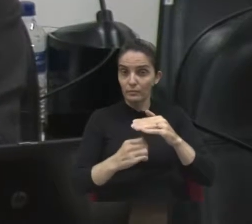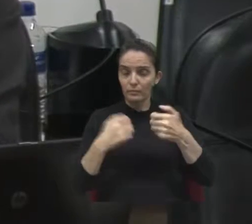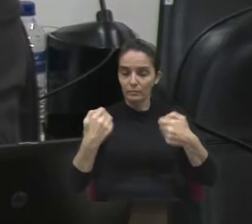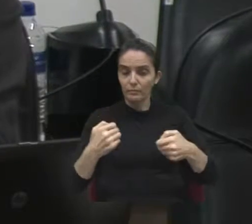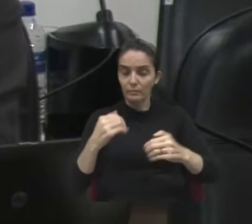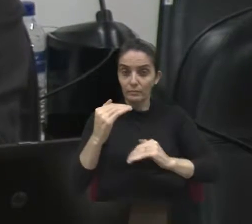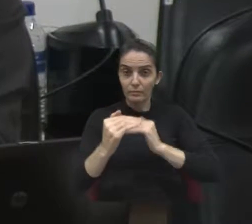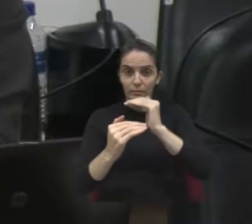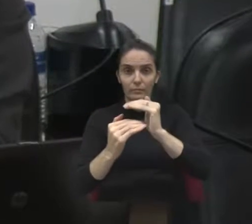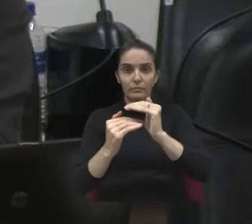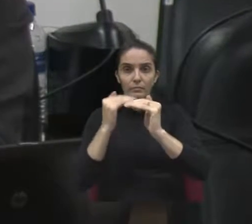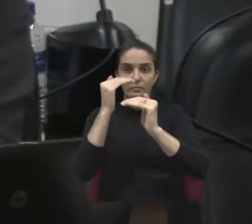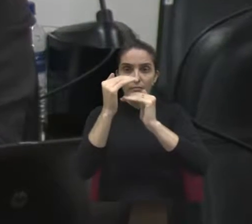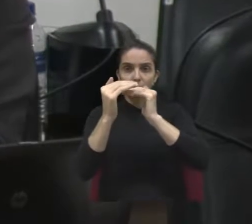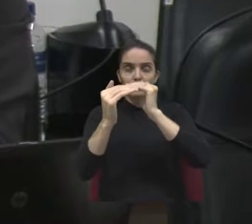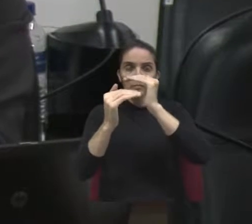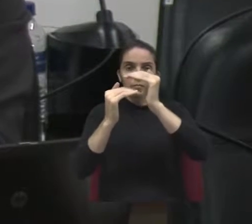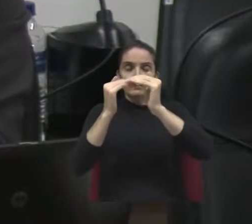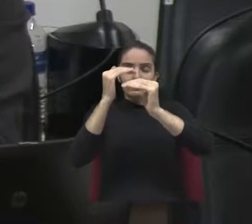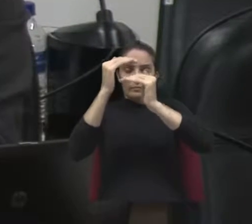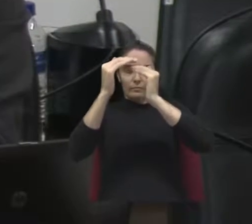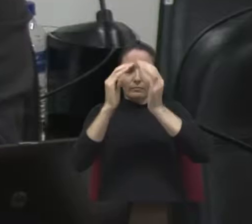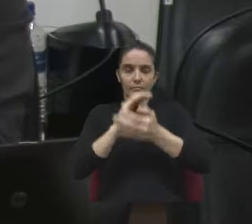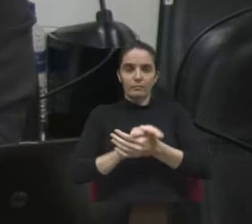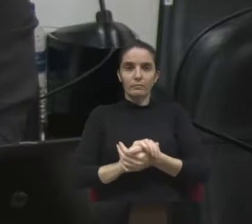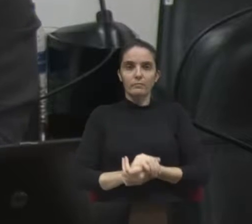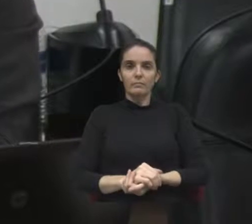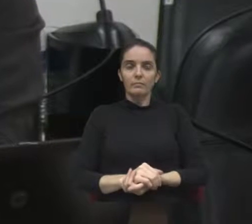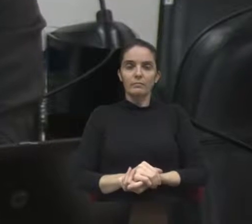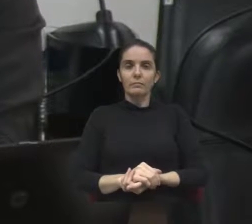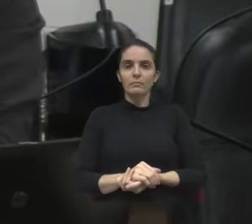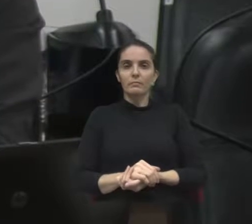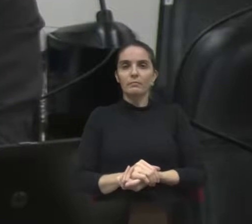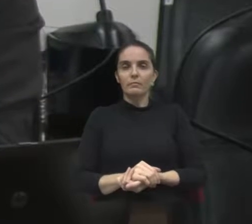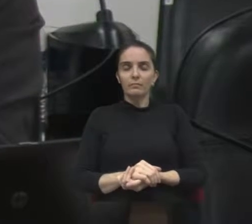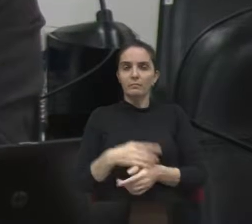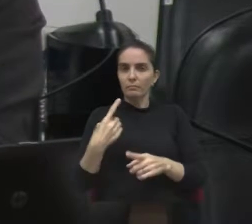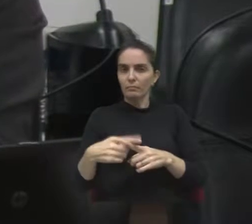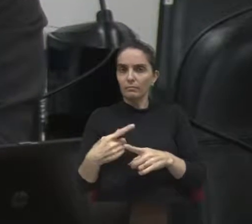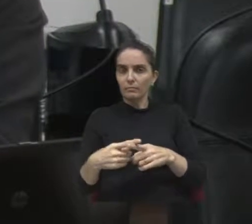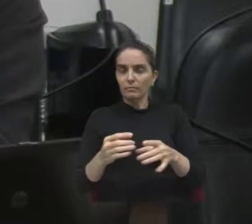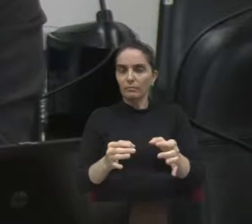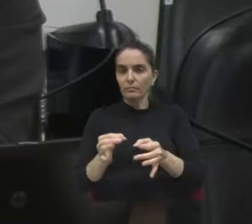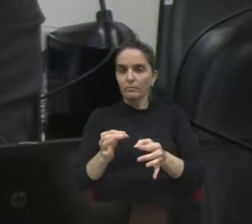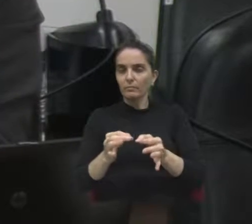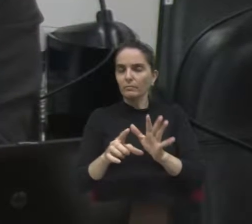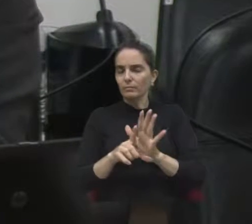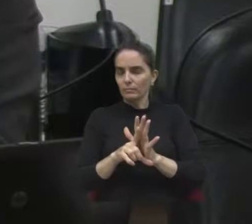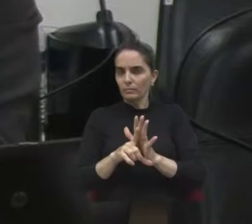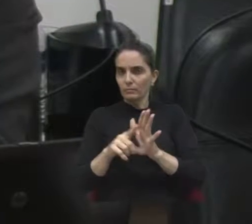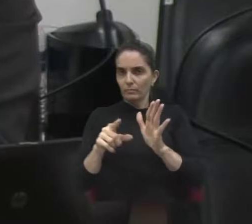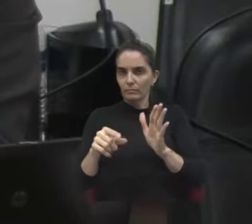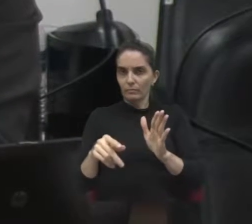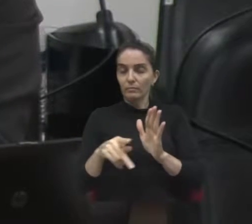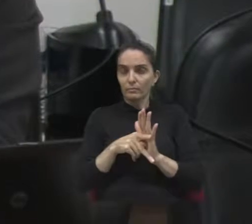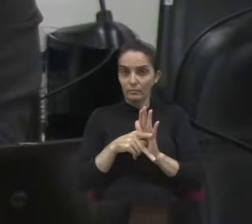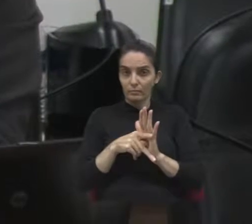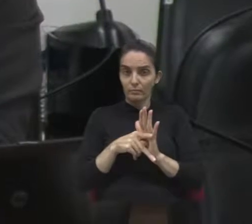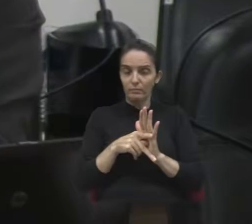Acontece que quando muitos projetos de lei relacionados a